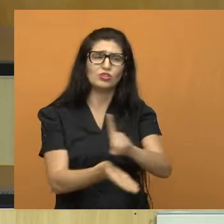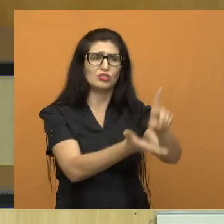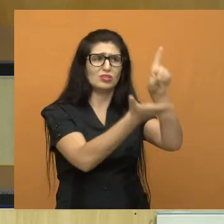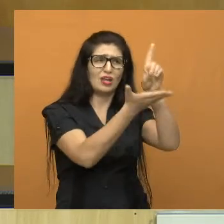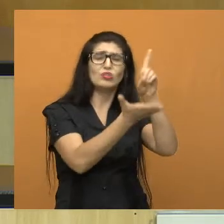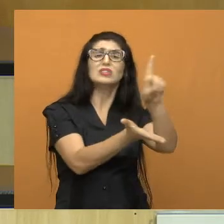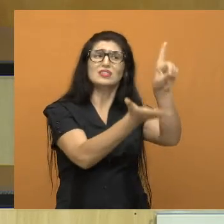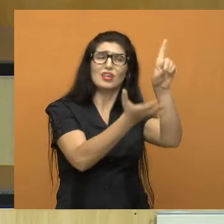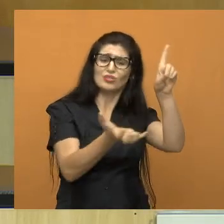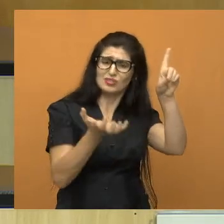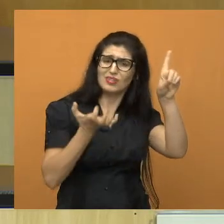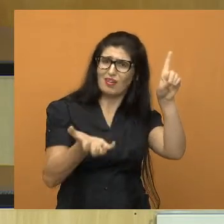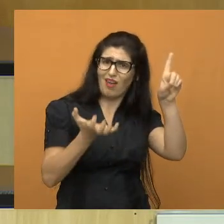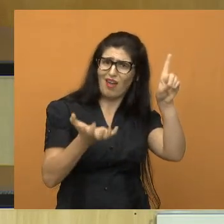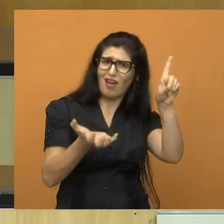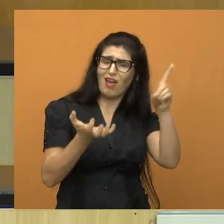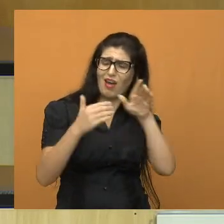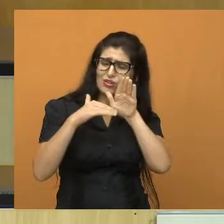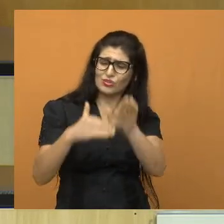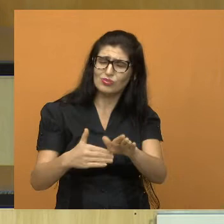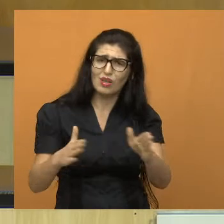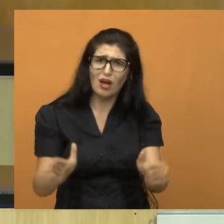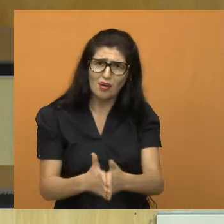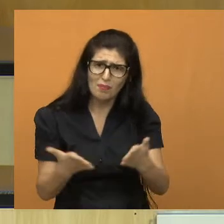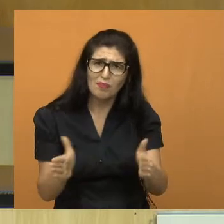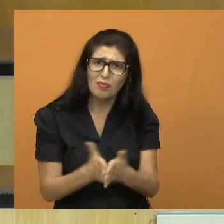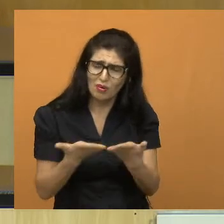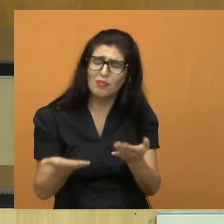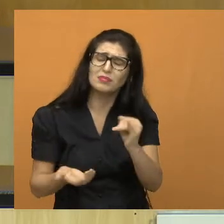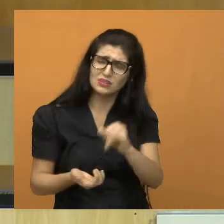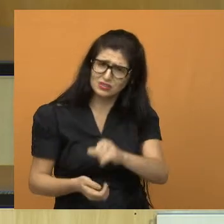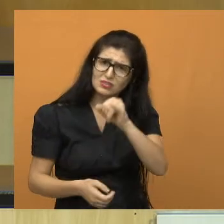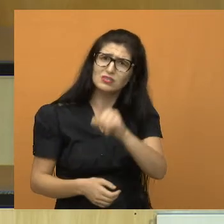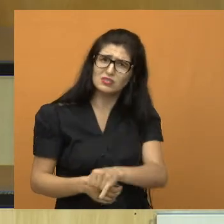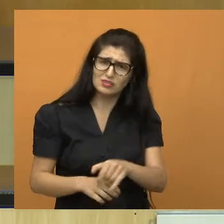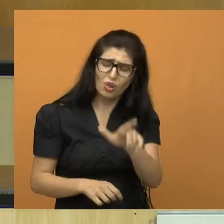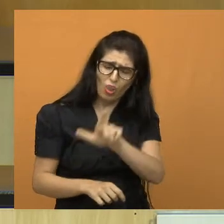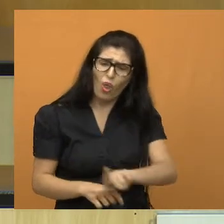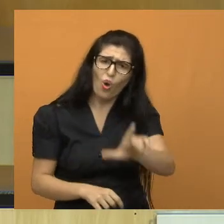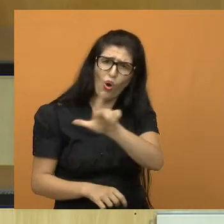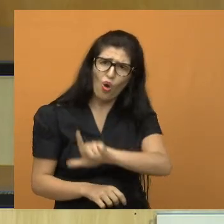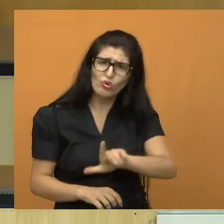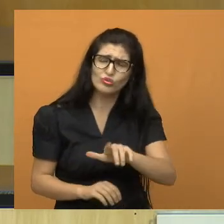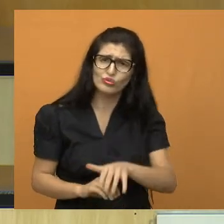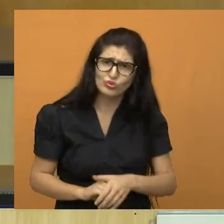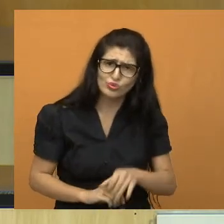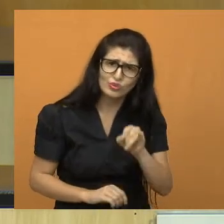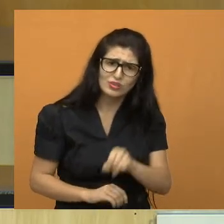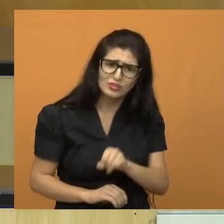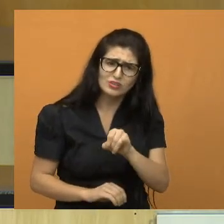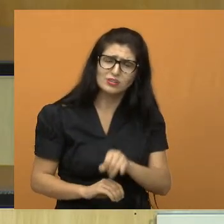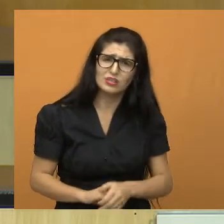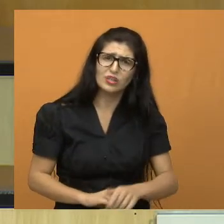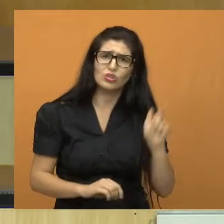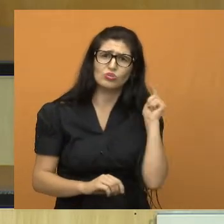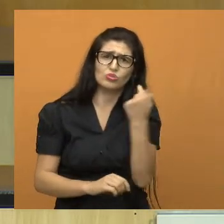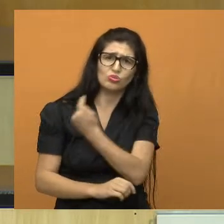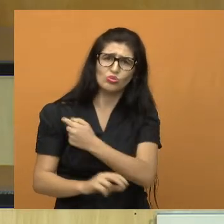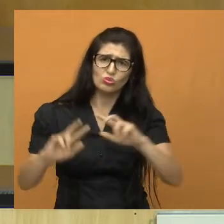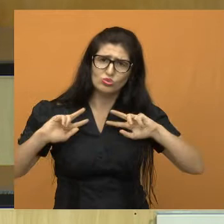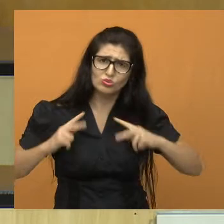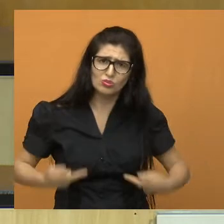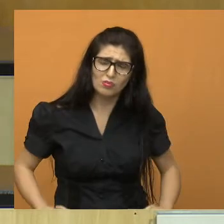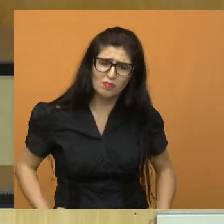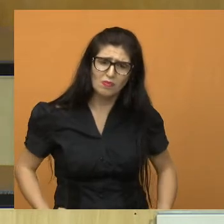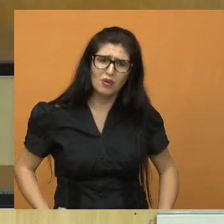violência, com essa violência, quem mais sofre, lógico que são os pobres. Porque eu acho que o mínimo que nós devemos ter enquanto seres humanos é